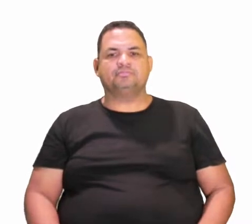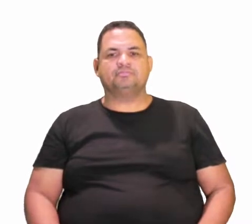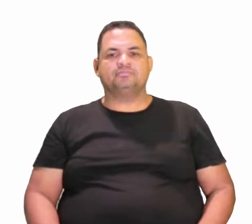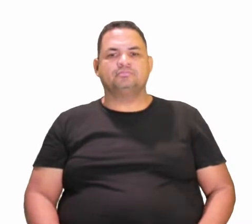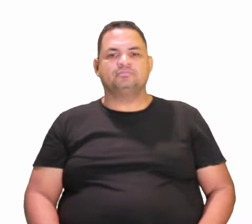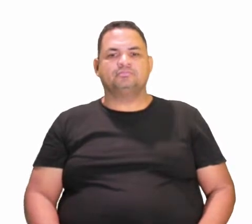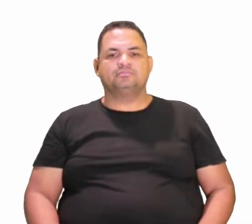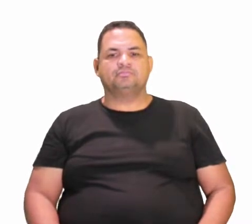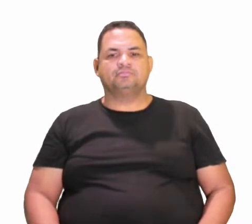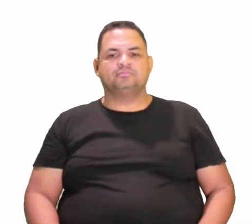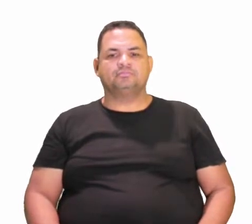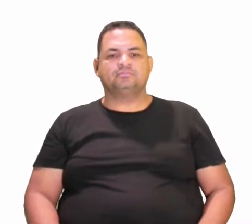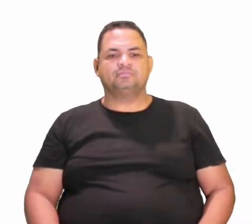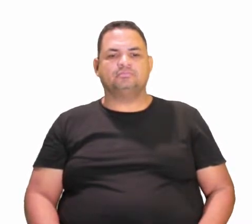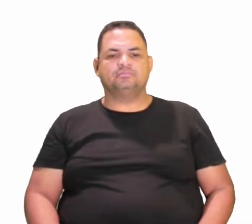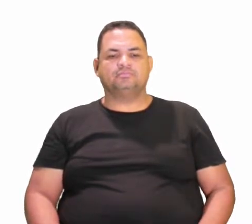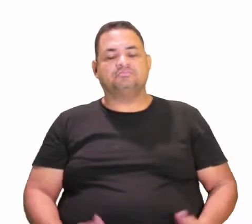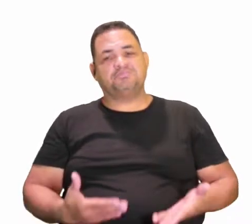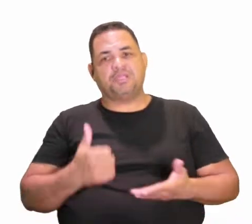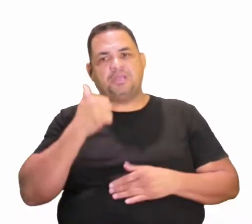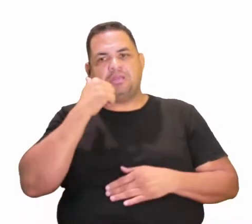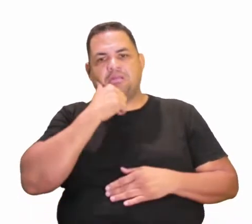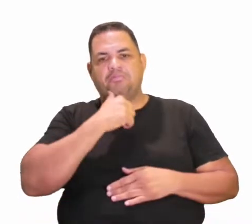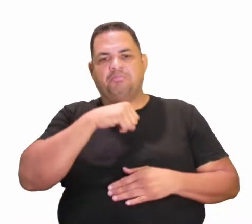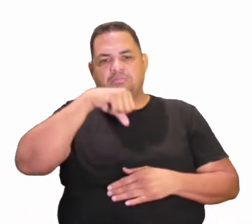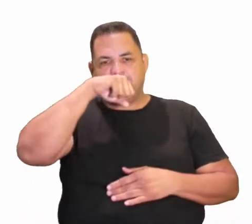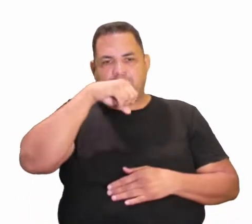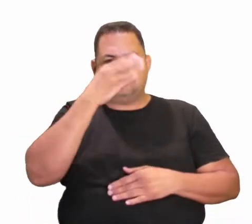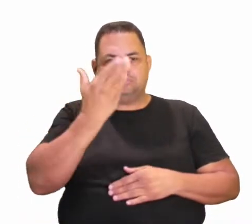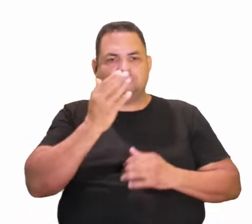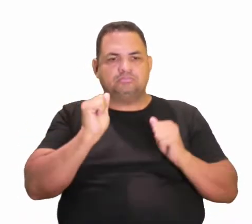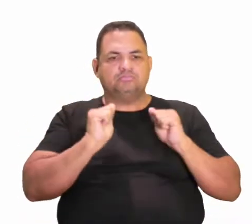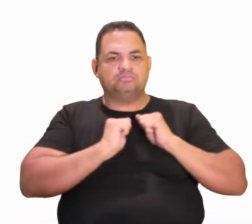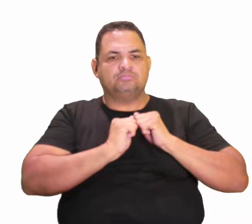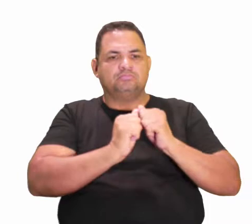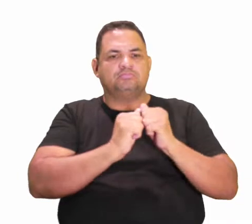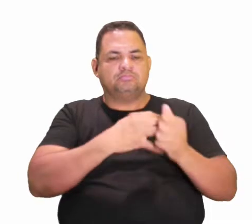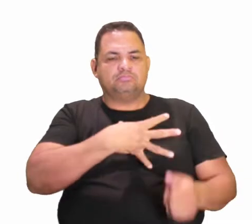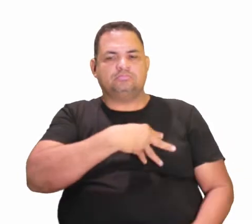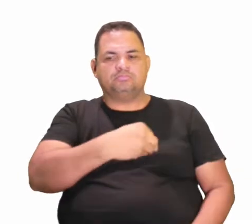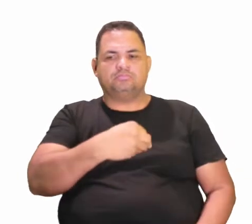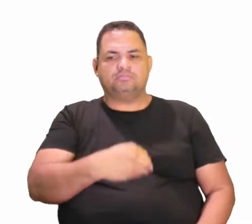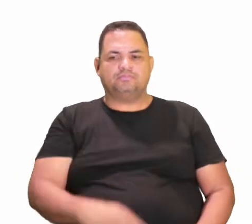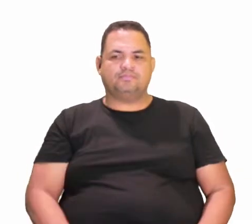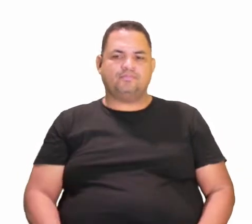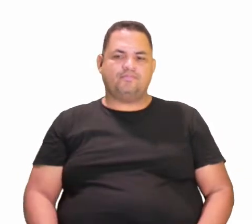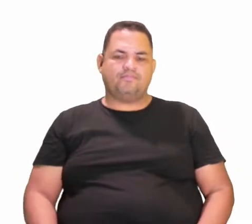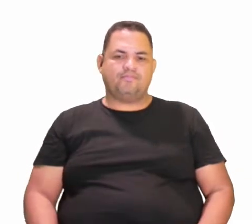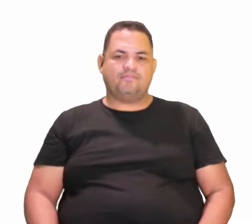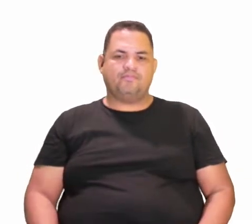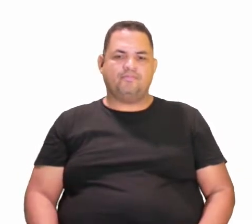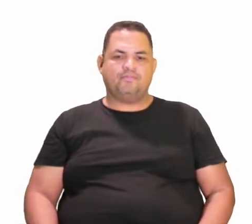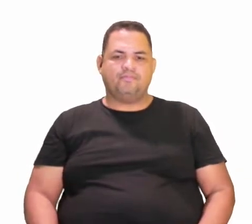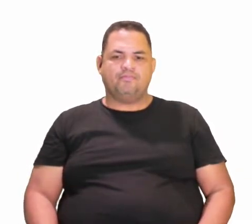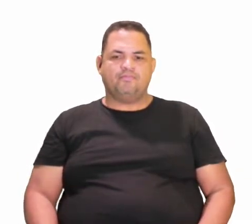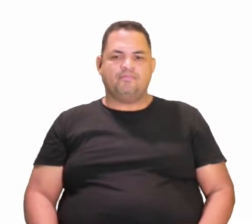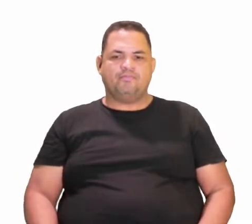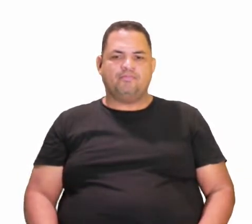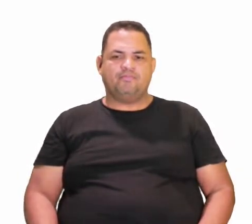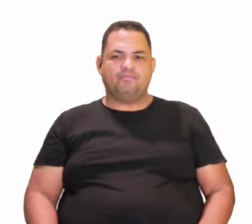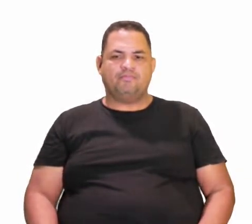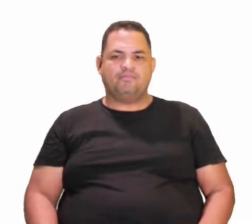que só tem a mãe, né, ali com eles, com os filhos. E a próxima